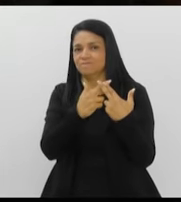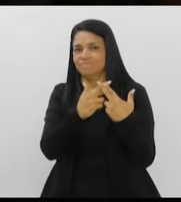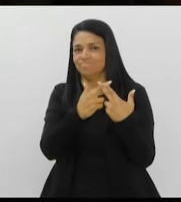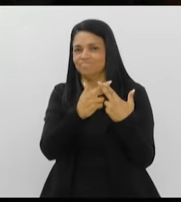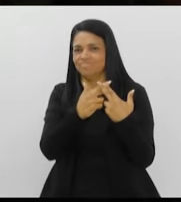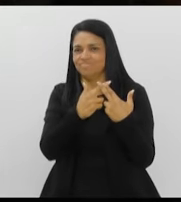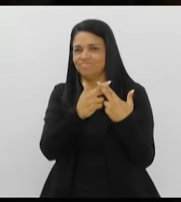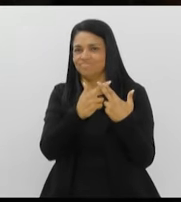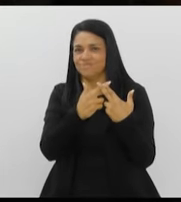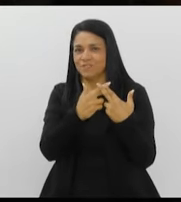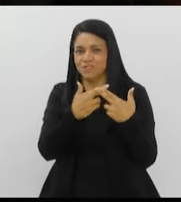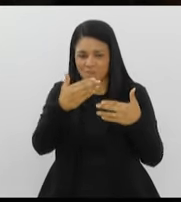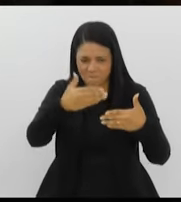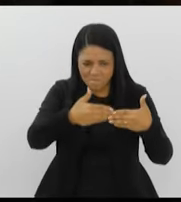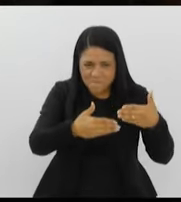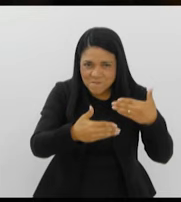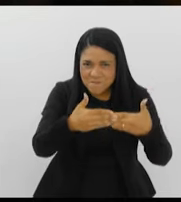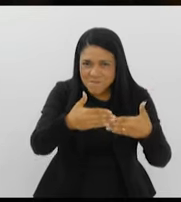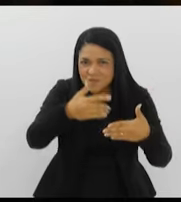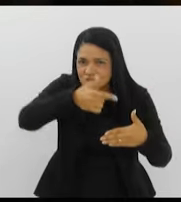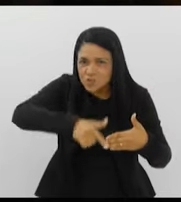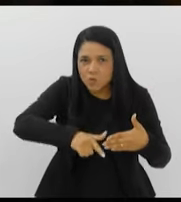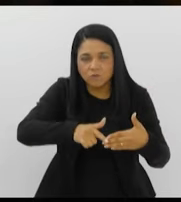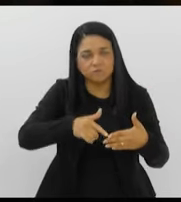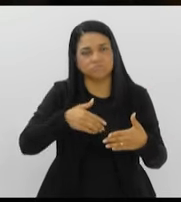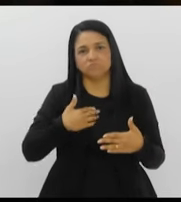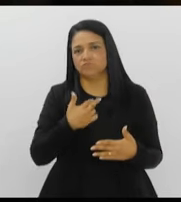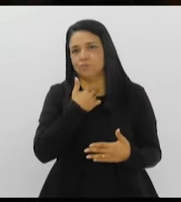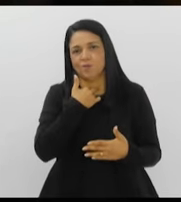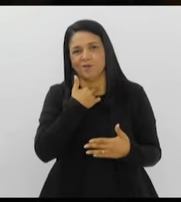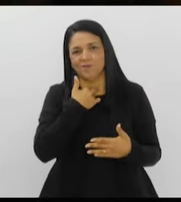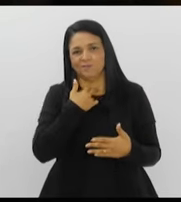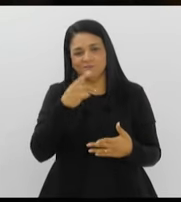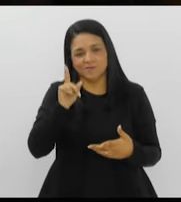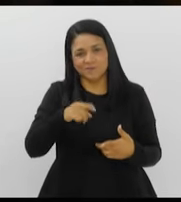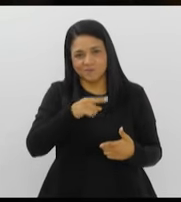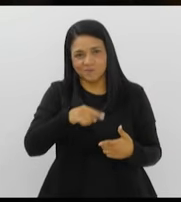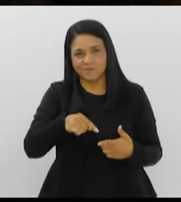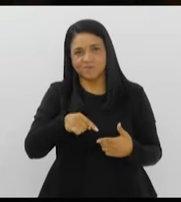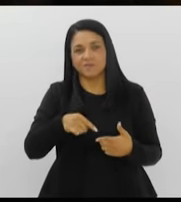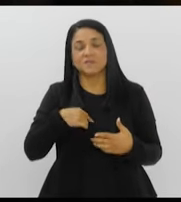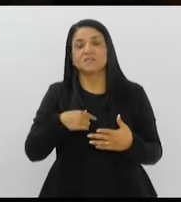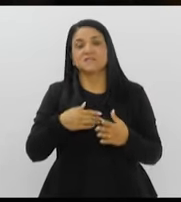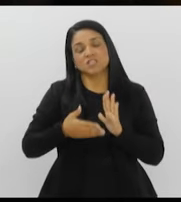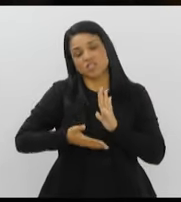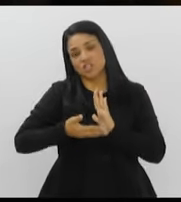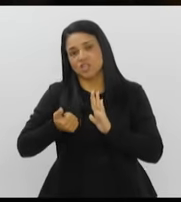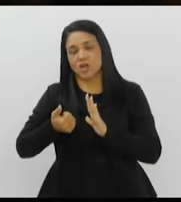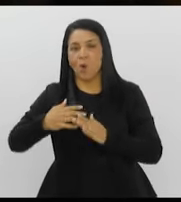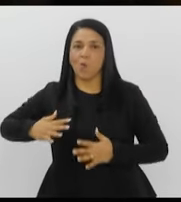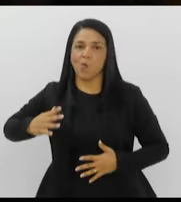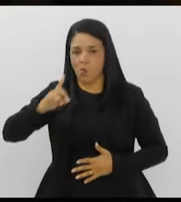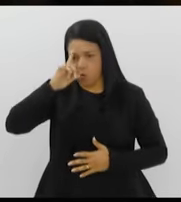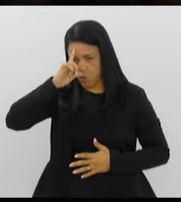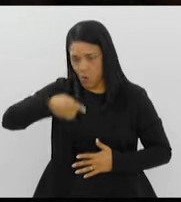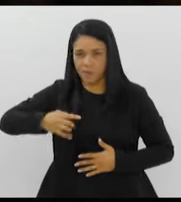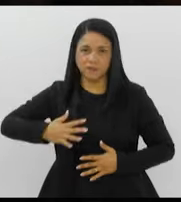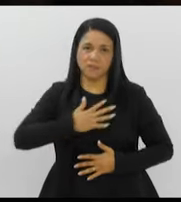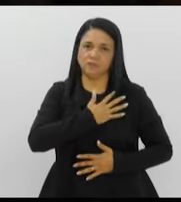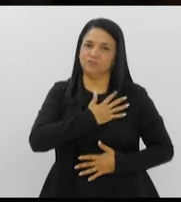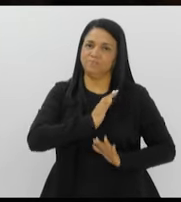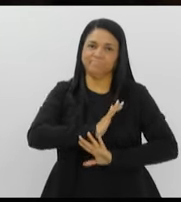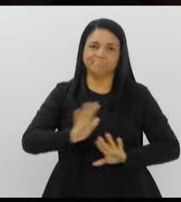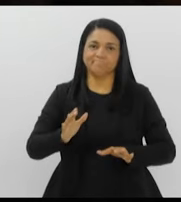deixar colocar de novo a barricada. Se colocarem, tem que tirar o comandante e colocar outro até que se